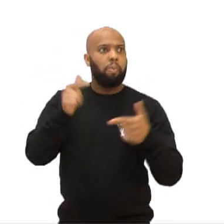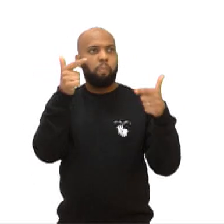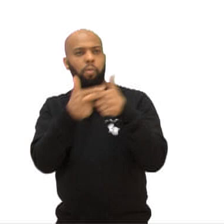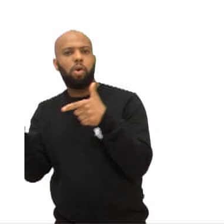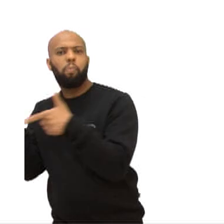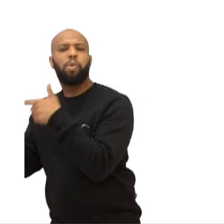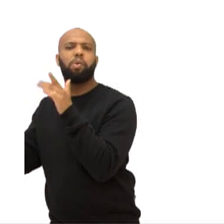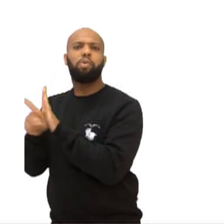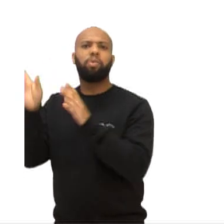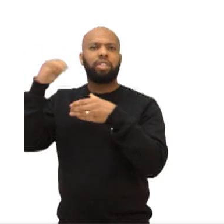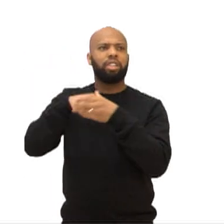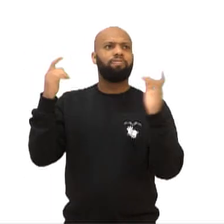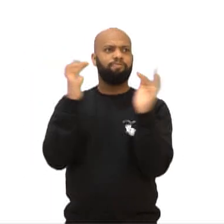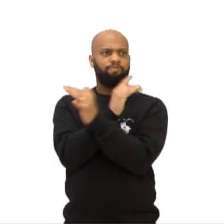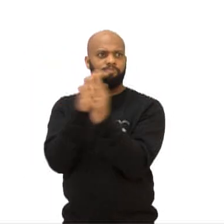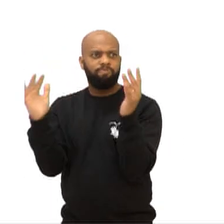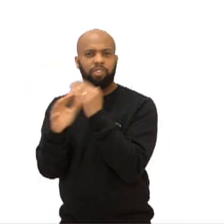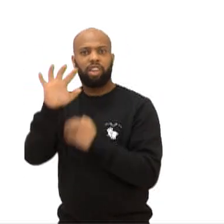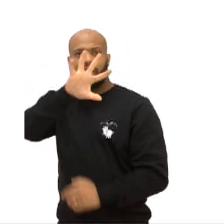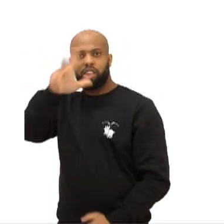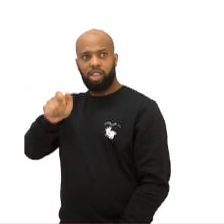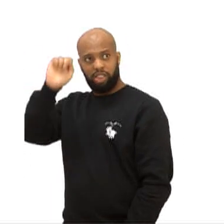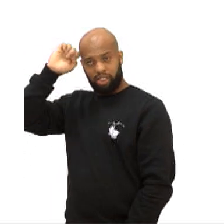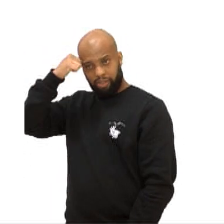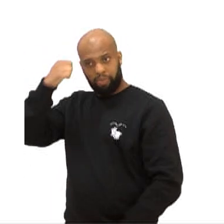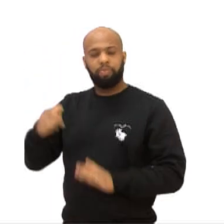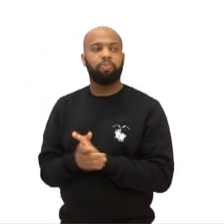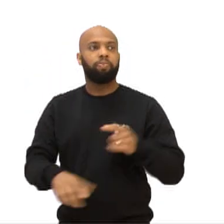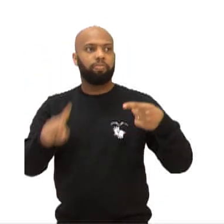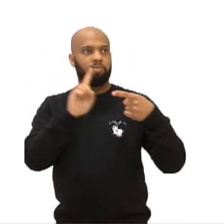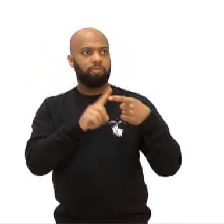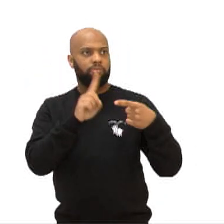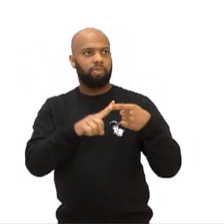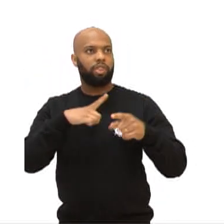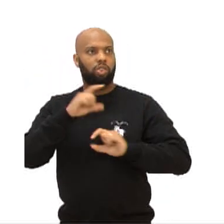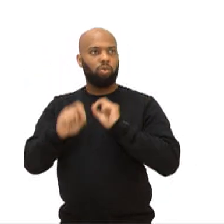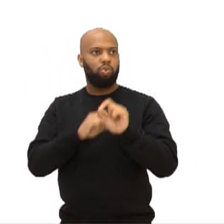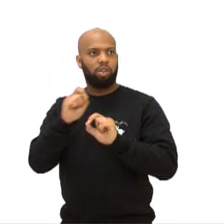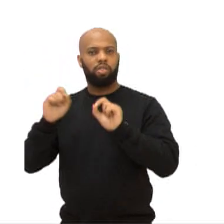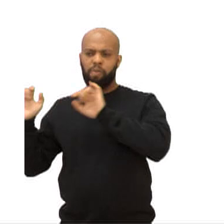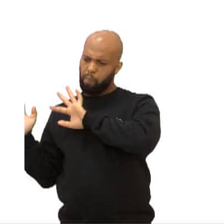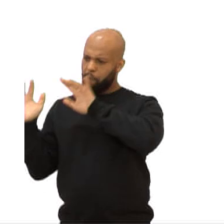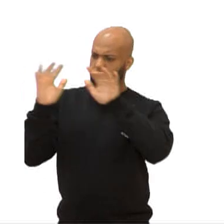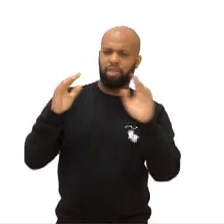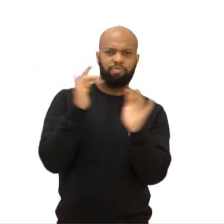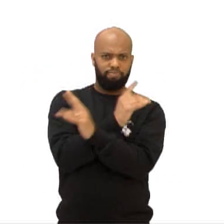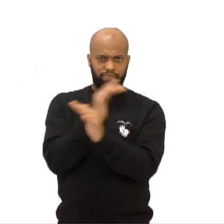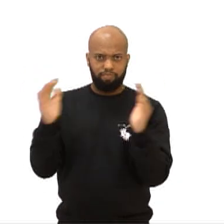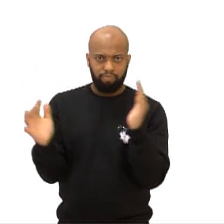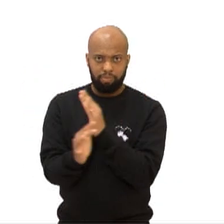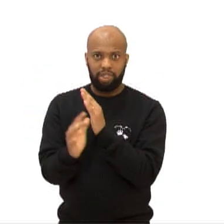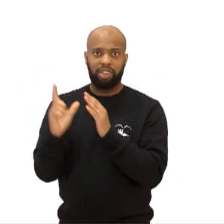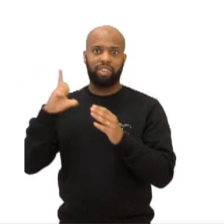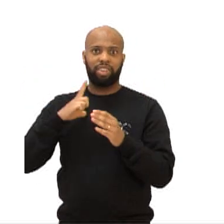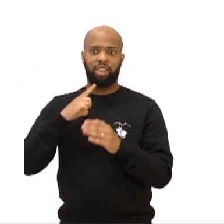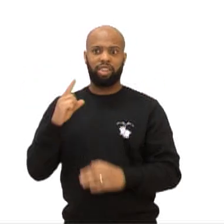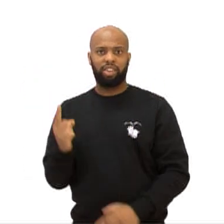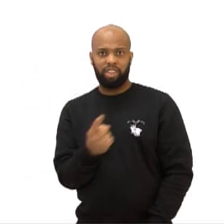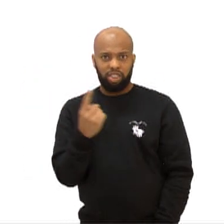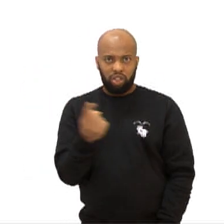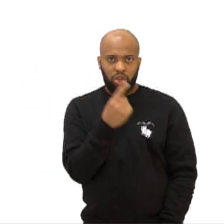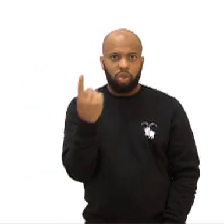que apresentam problema na urbanização africana. Letra A concentração urbana no interior do continente